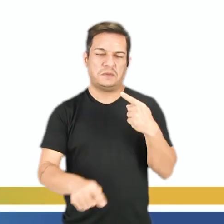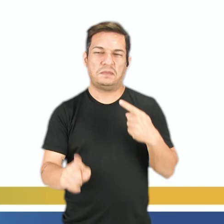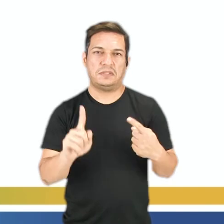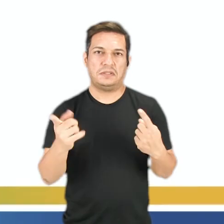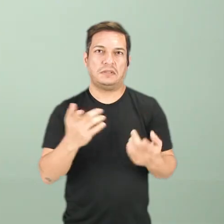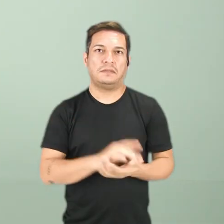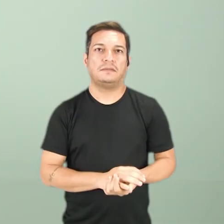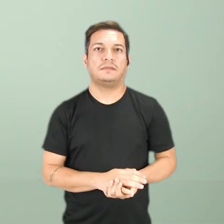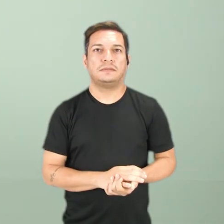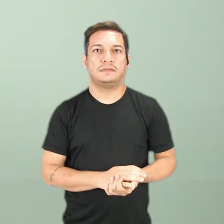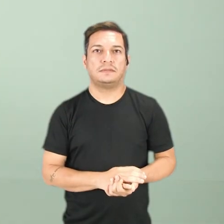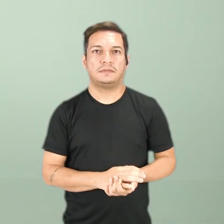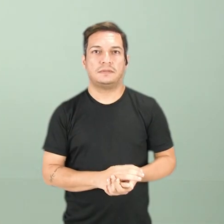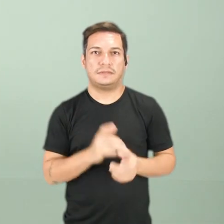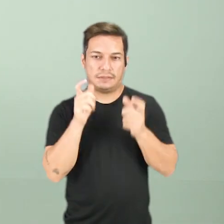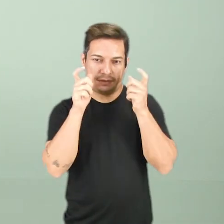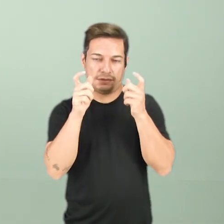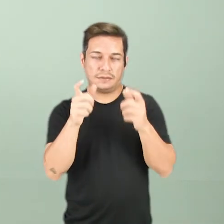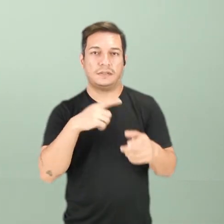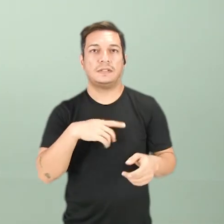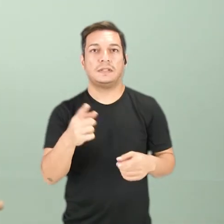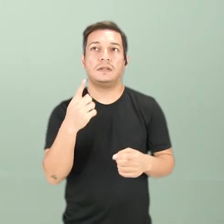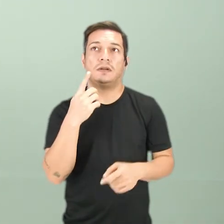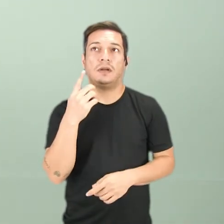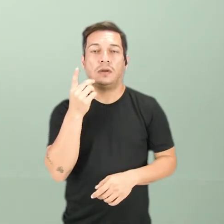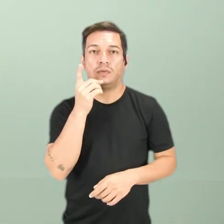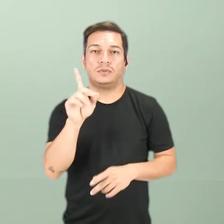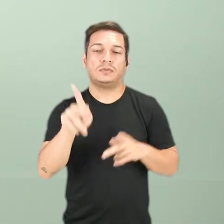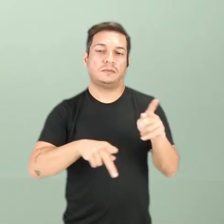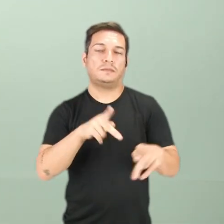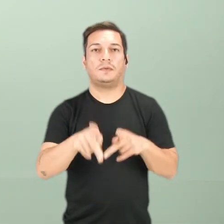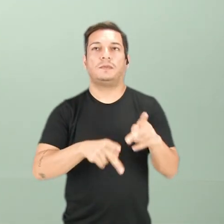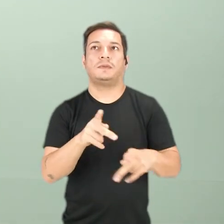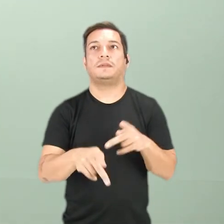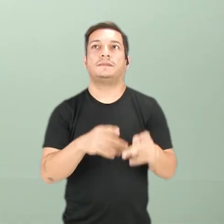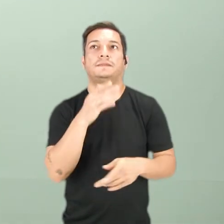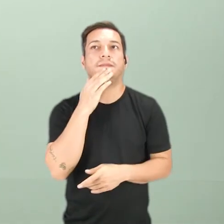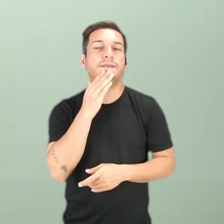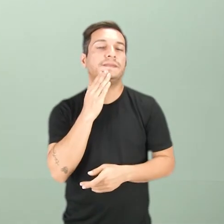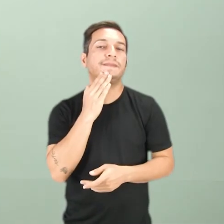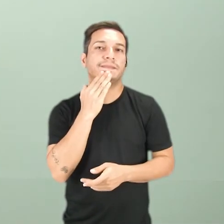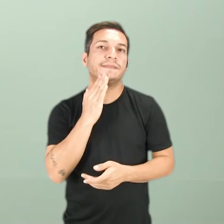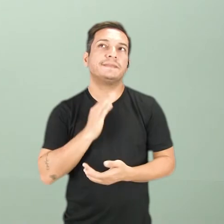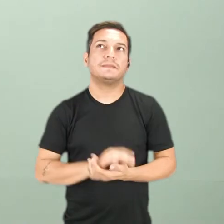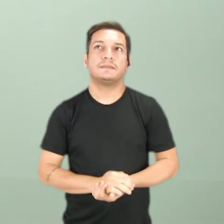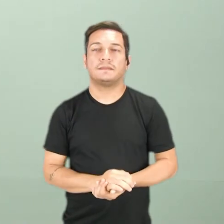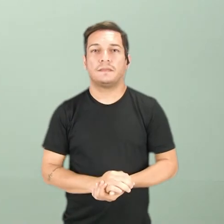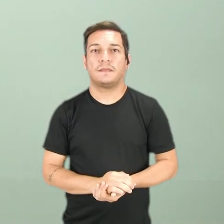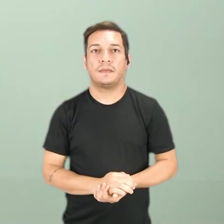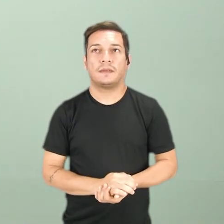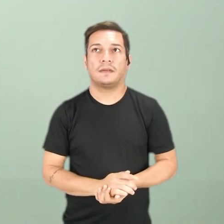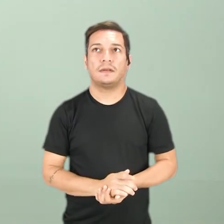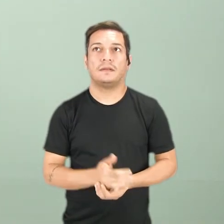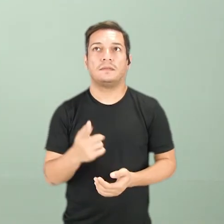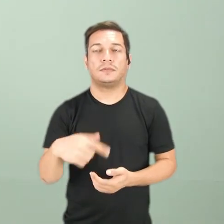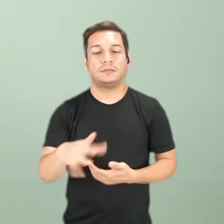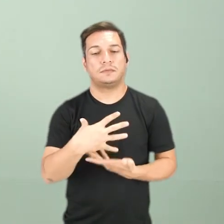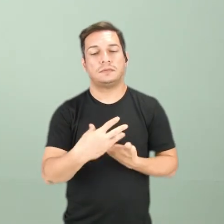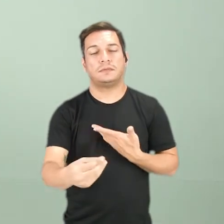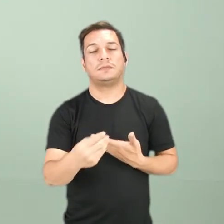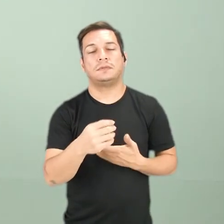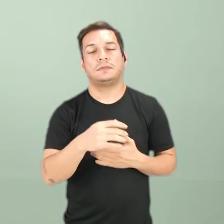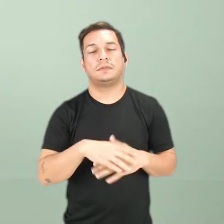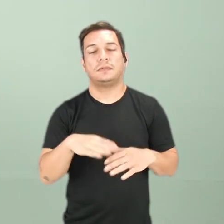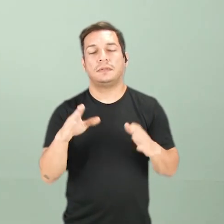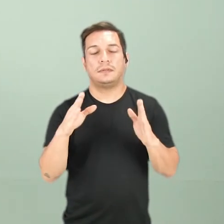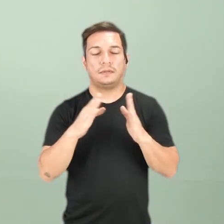vai combinar com o provérbio que a gente fala, com o ditado, com o dito popular, tá? Eu vou repetir mais uma vez para você repetir